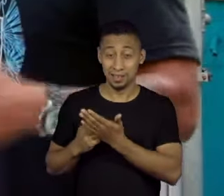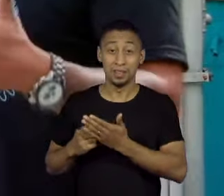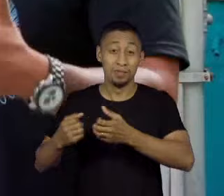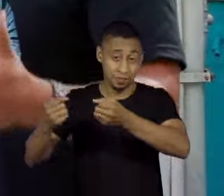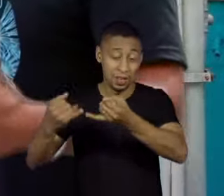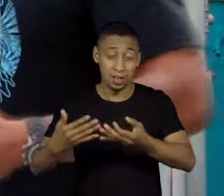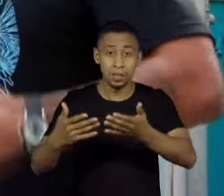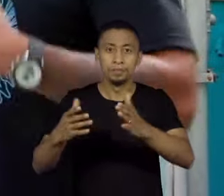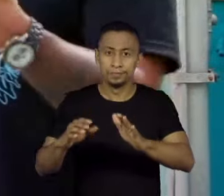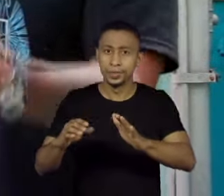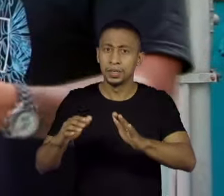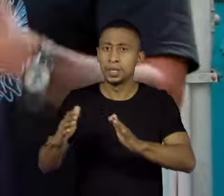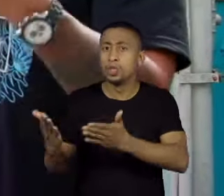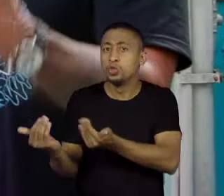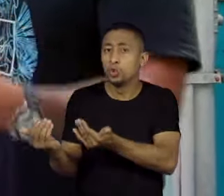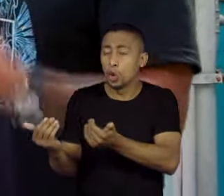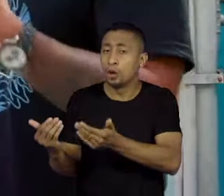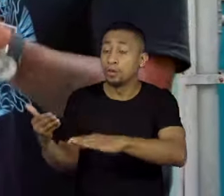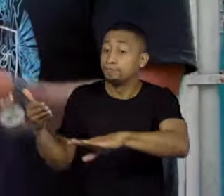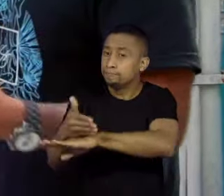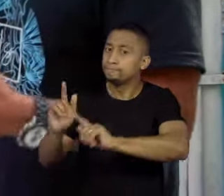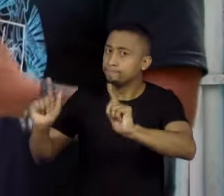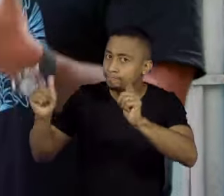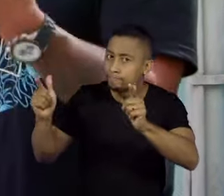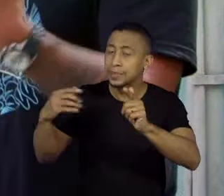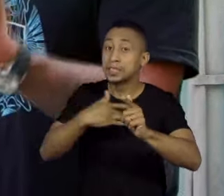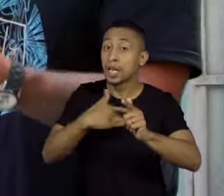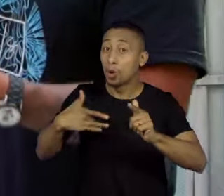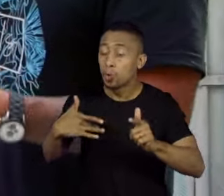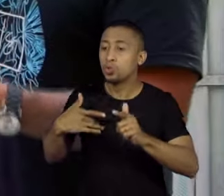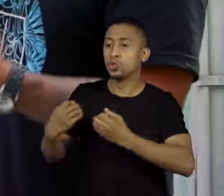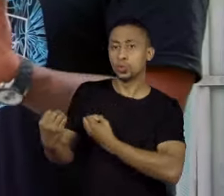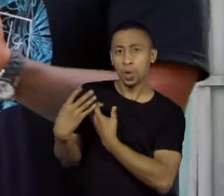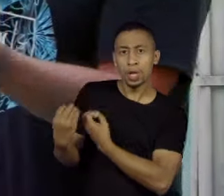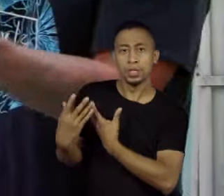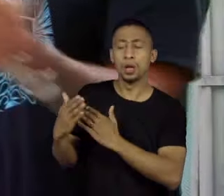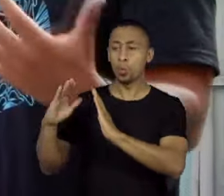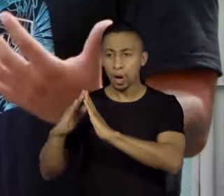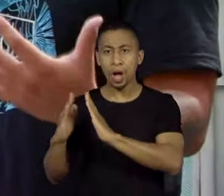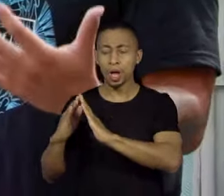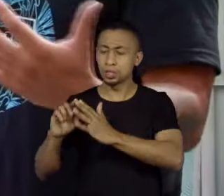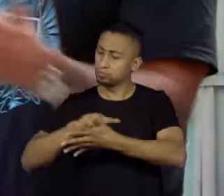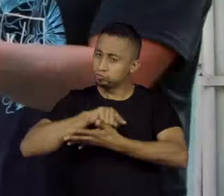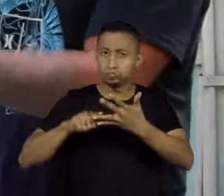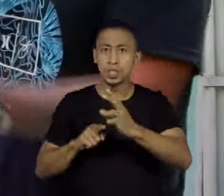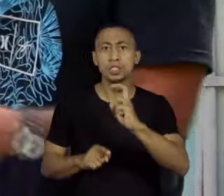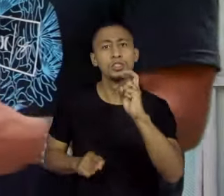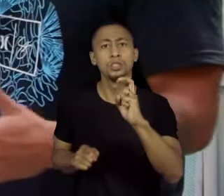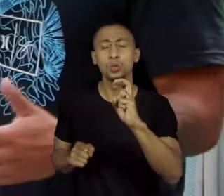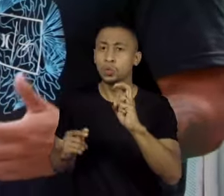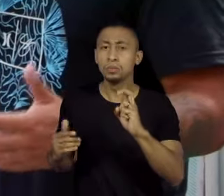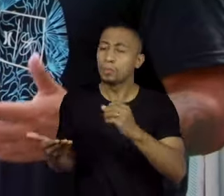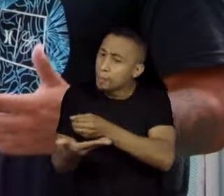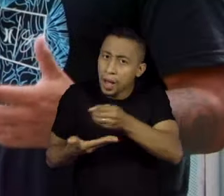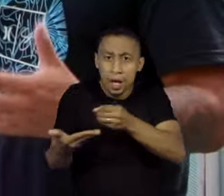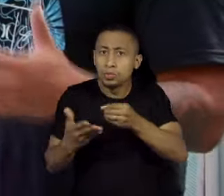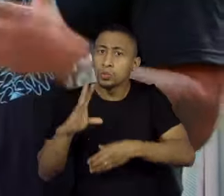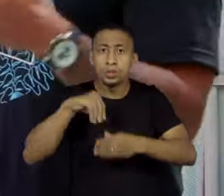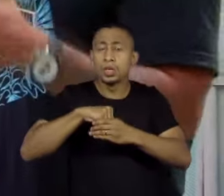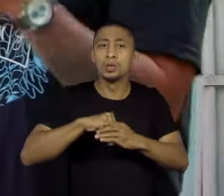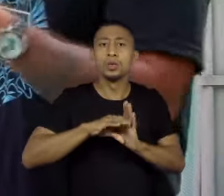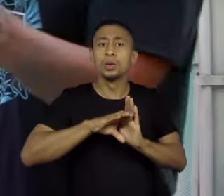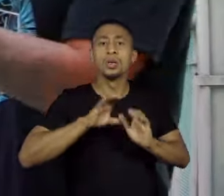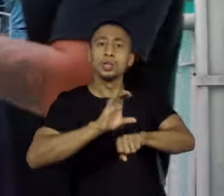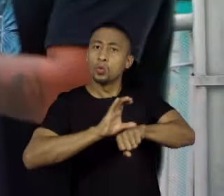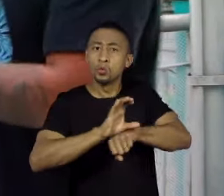tenho que ter acesso à cultura, à lazer, à educação, à saúde, mano, e à moradia. 5 coisas que são itens básicos que estão na Constituição.